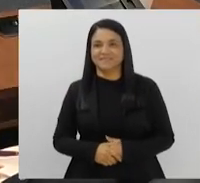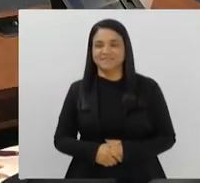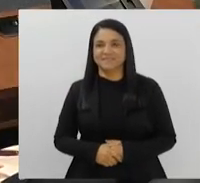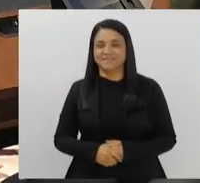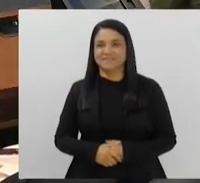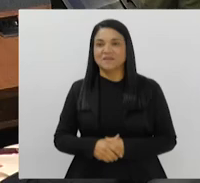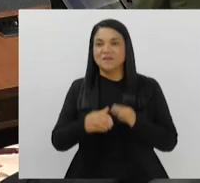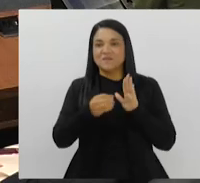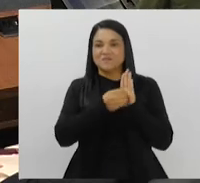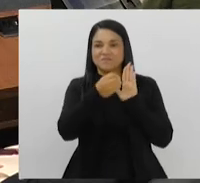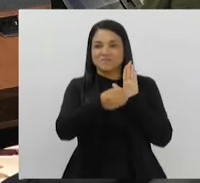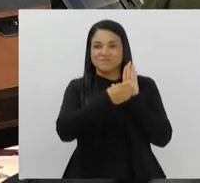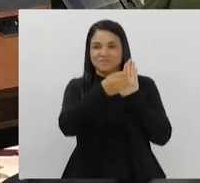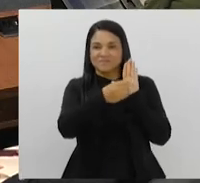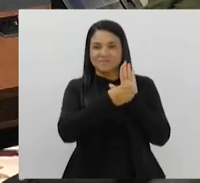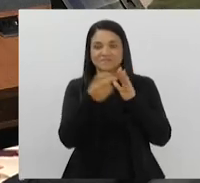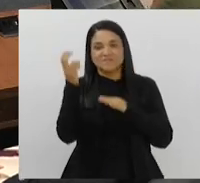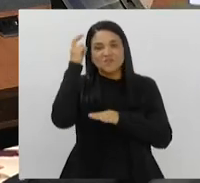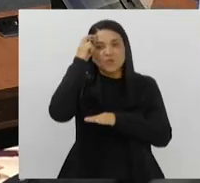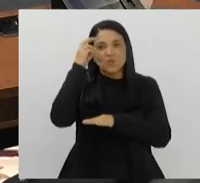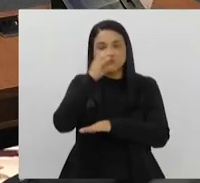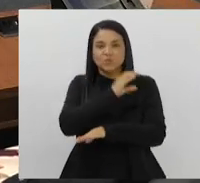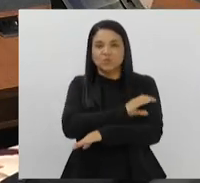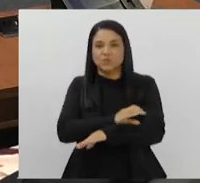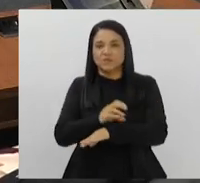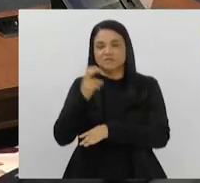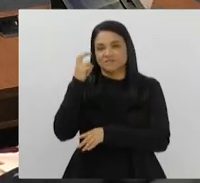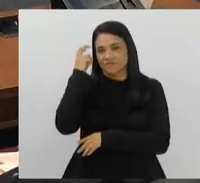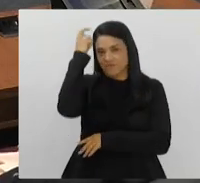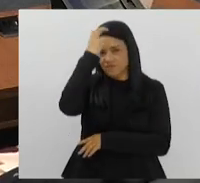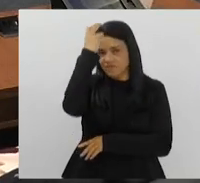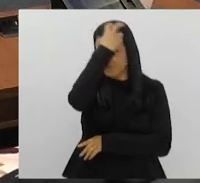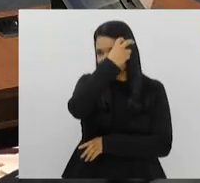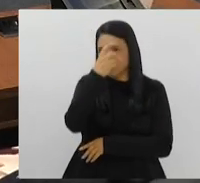Para dar parecer de cultura, Verônica Lima.